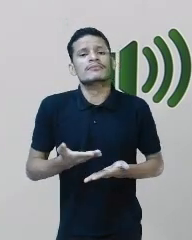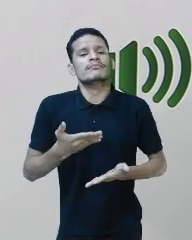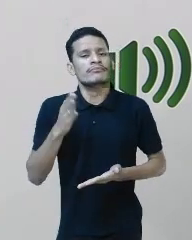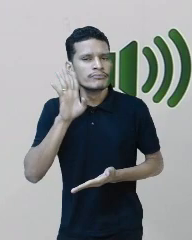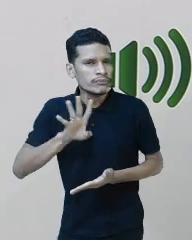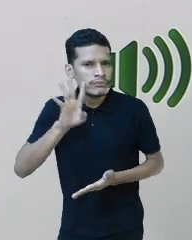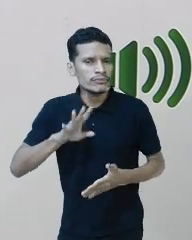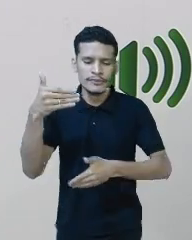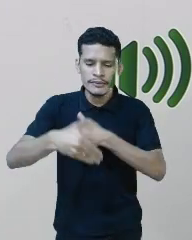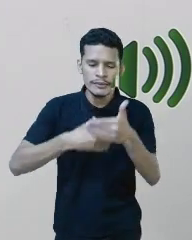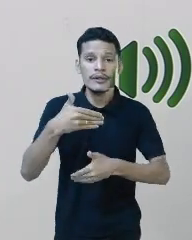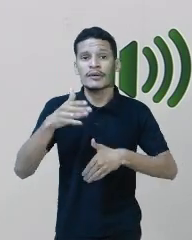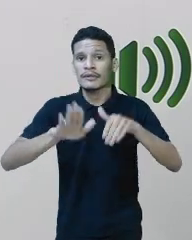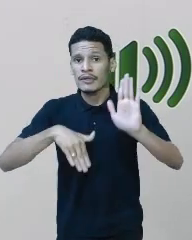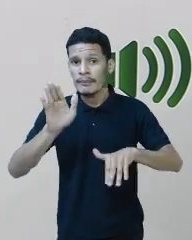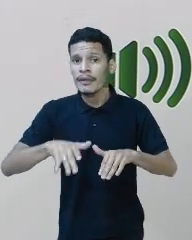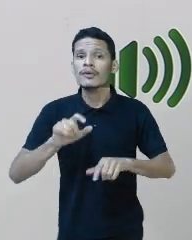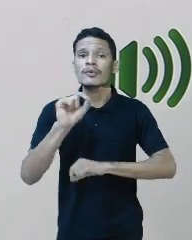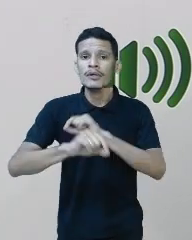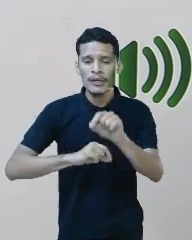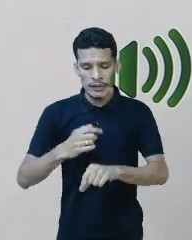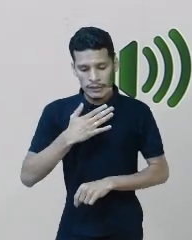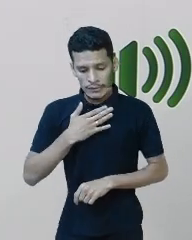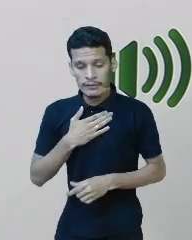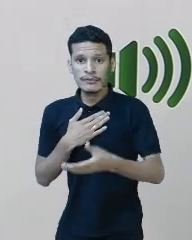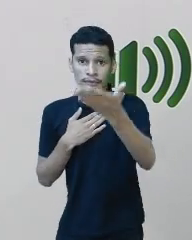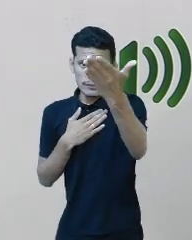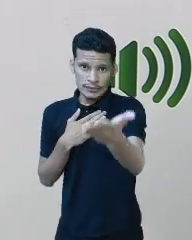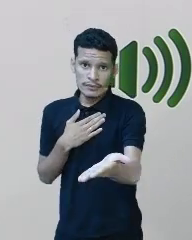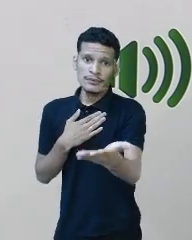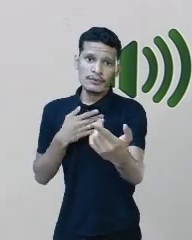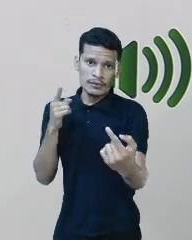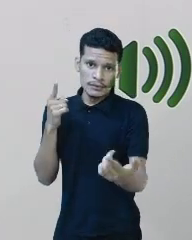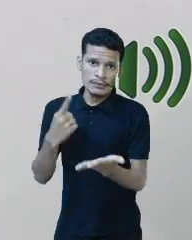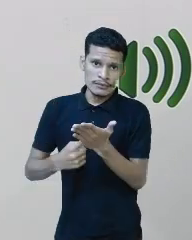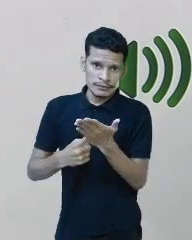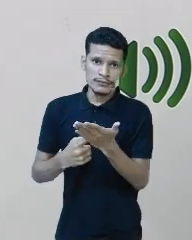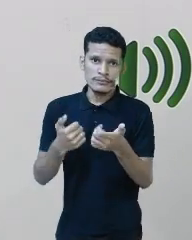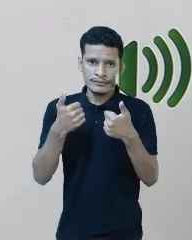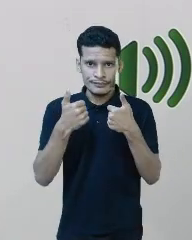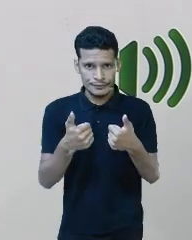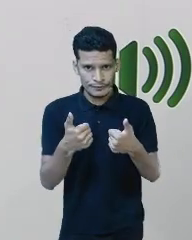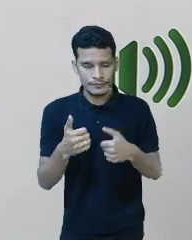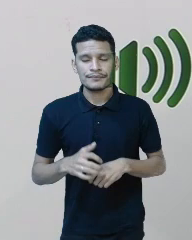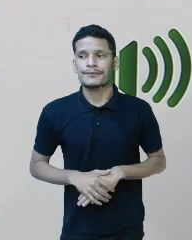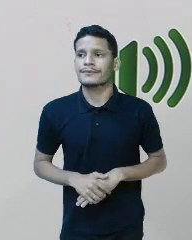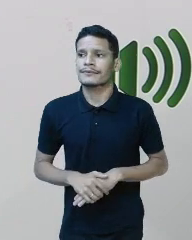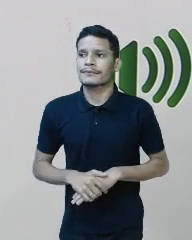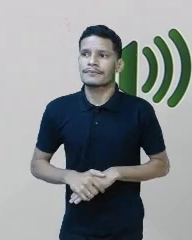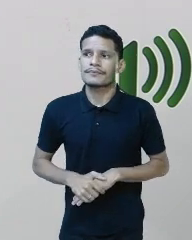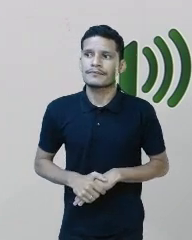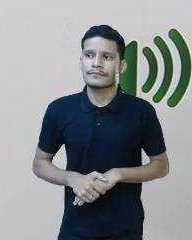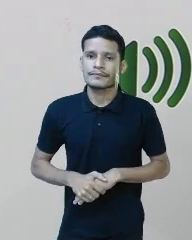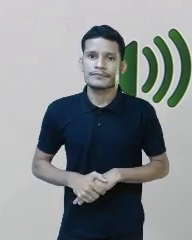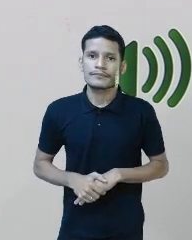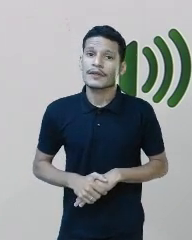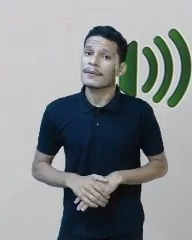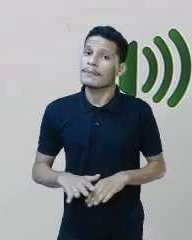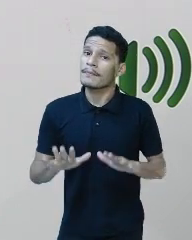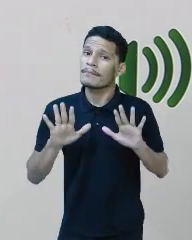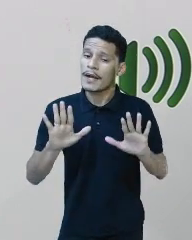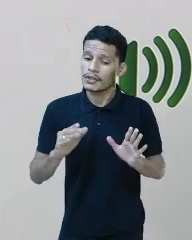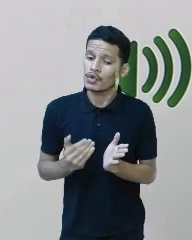Claro, depende da gente aqui, de mim e de vocês, tá? Então,